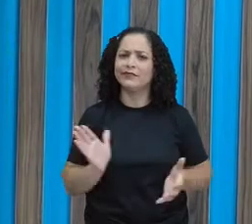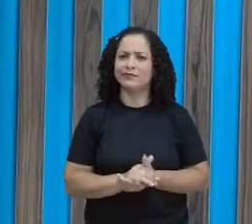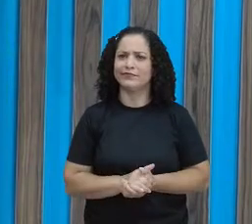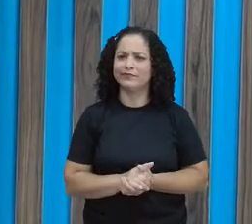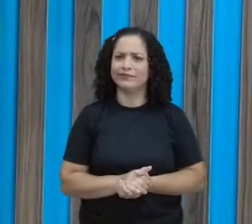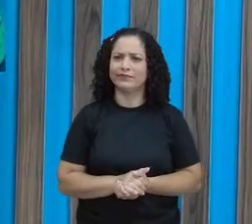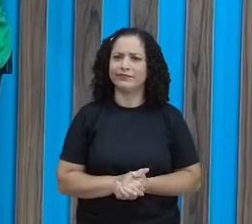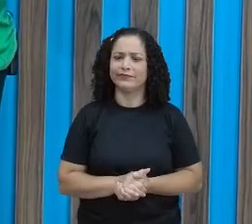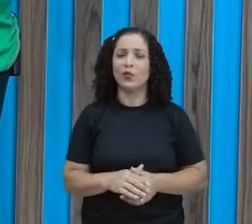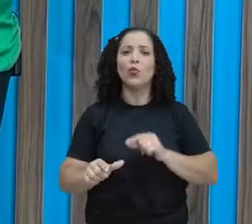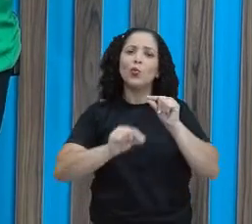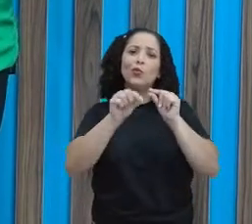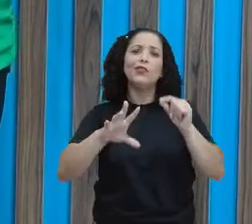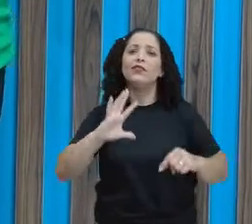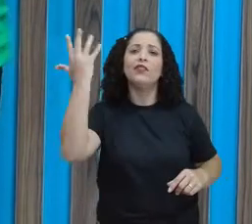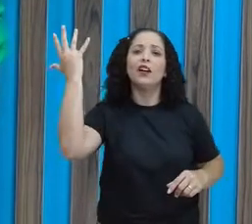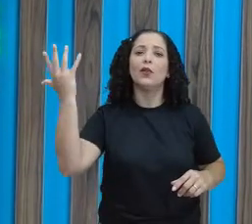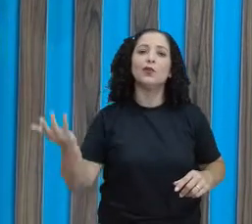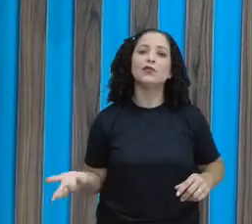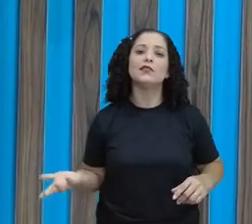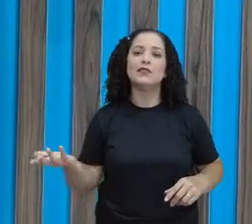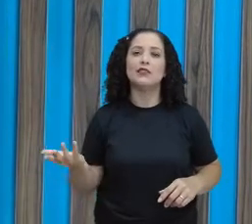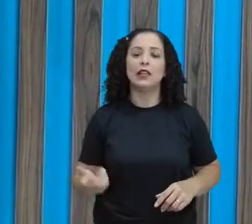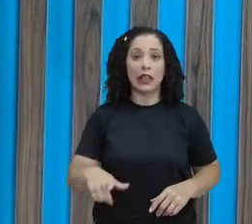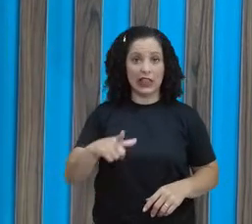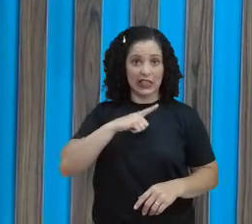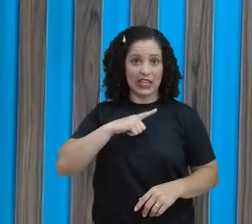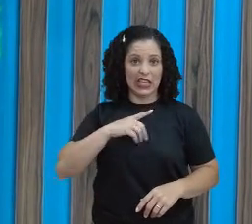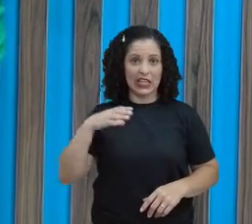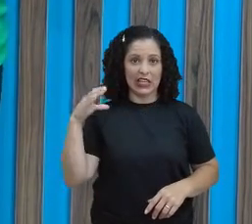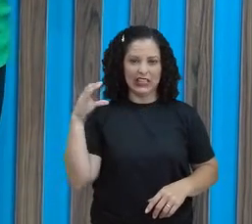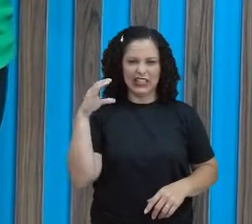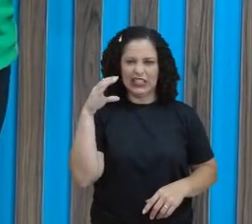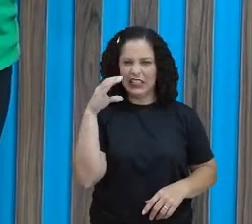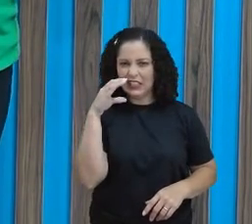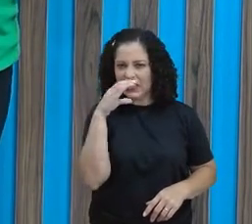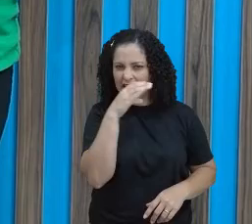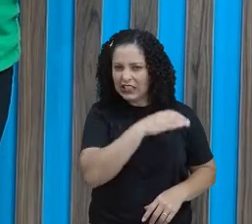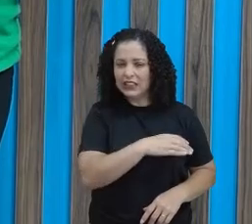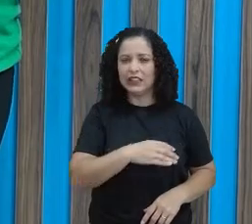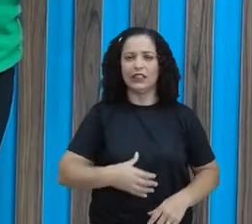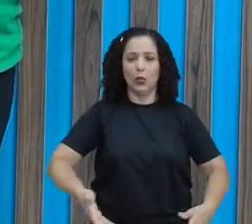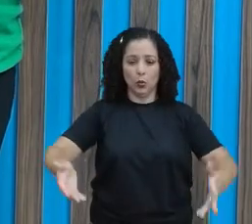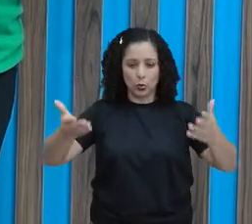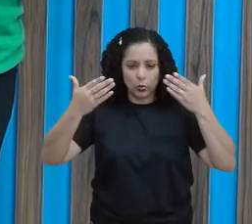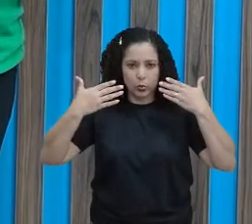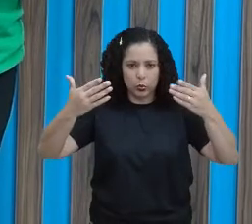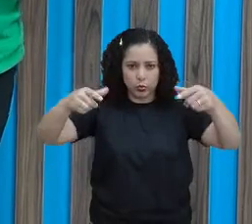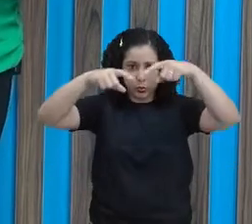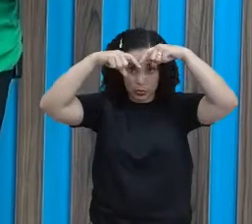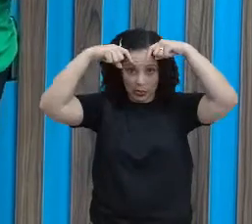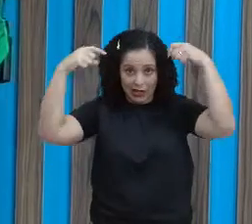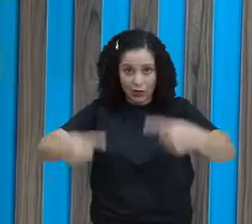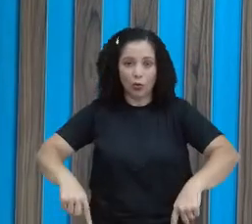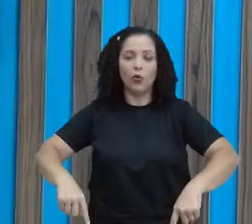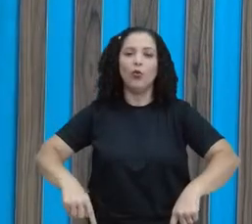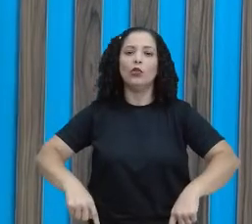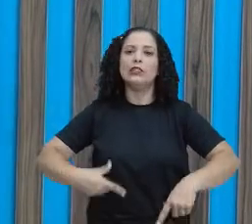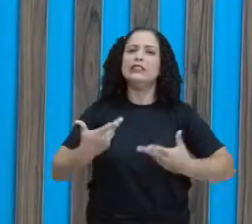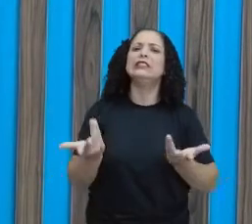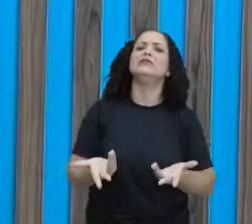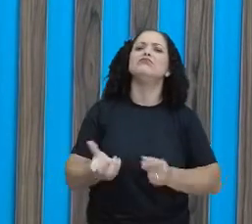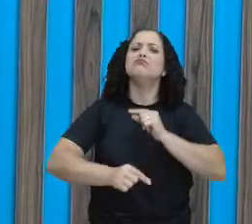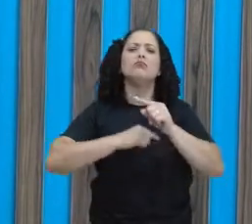Vai causar o quê, né? Vai gerar calor. E esse calor, ele vai ser utilizado para